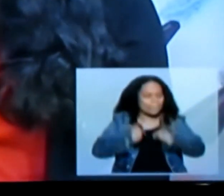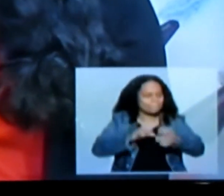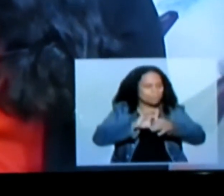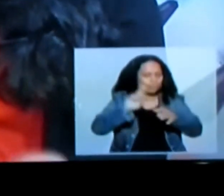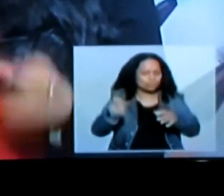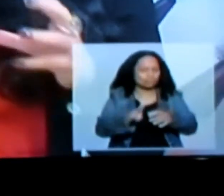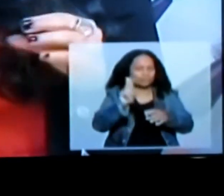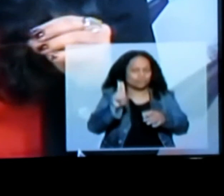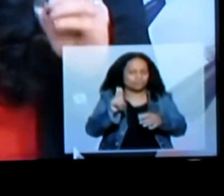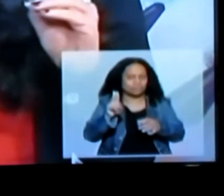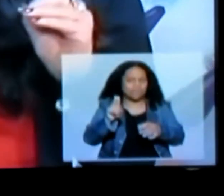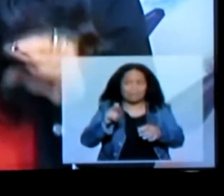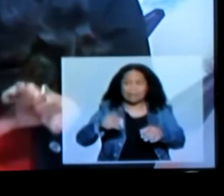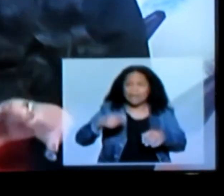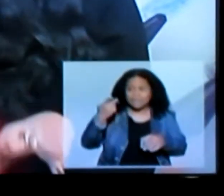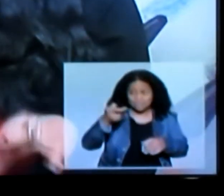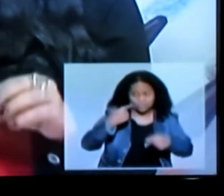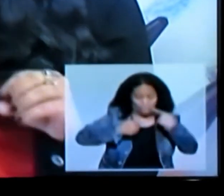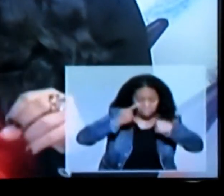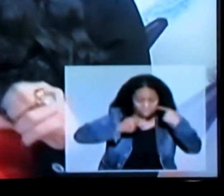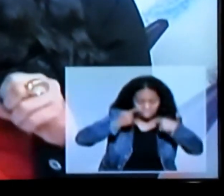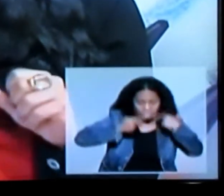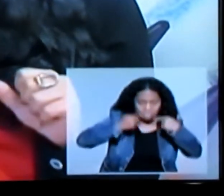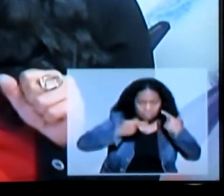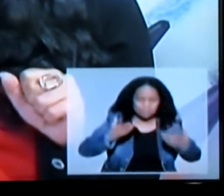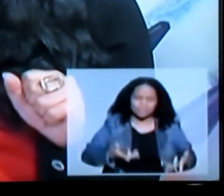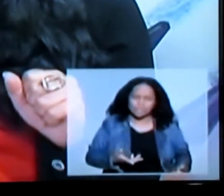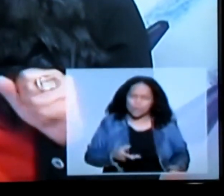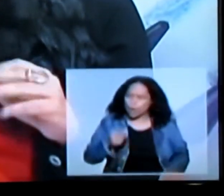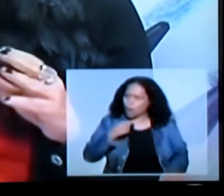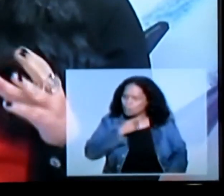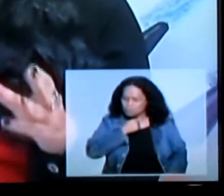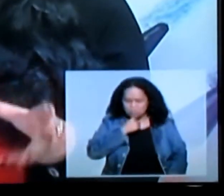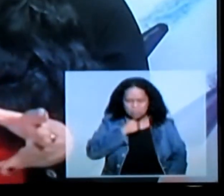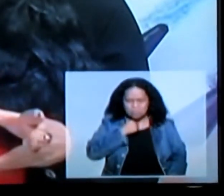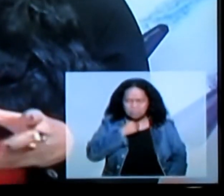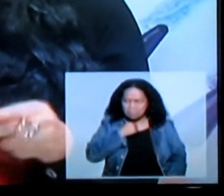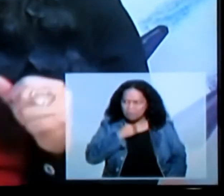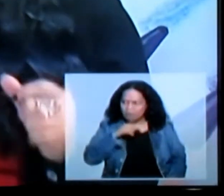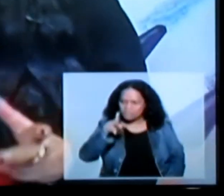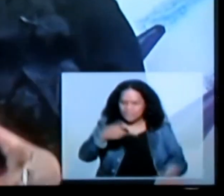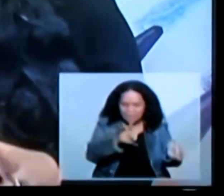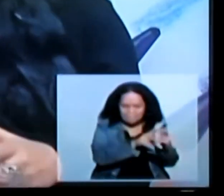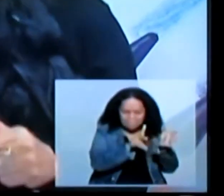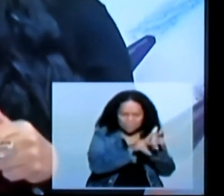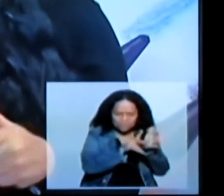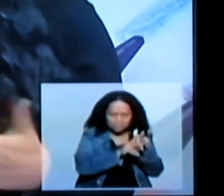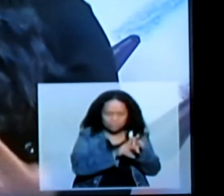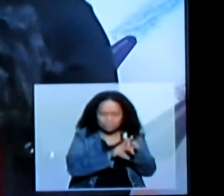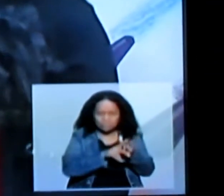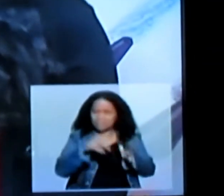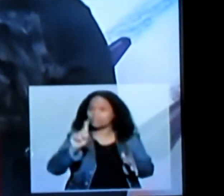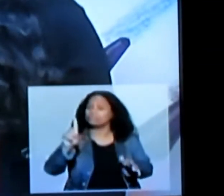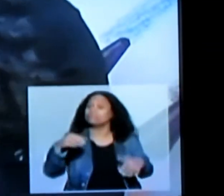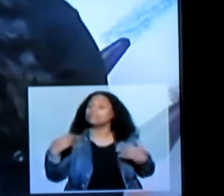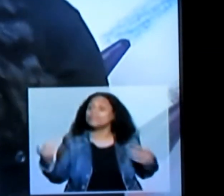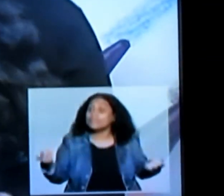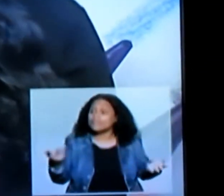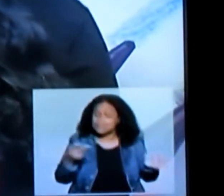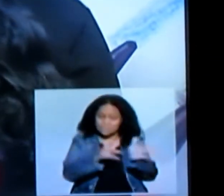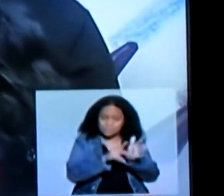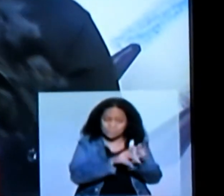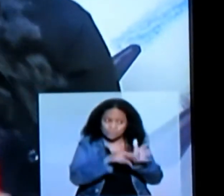YouTube encrenca, às vezes pega assim e manda mensagem, olha, proteção de direitos autorais. Eu falo, gente, mas que